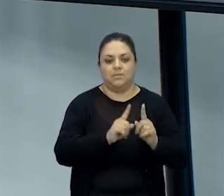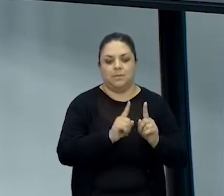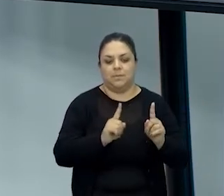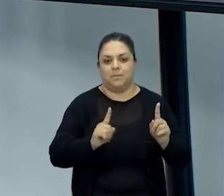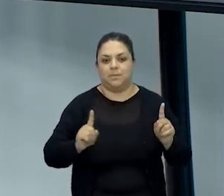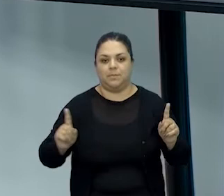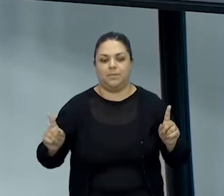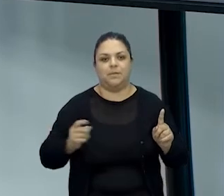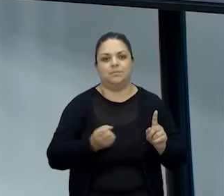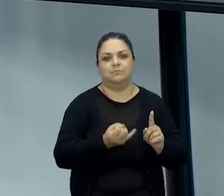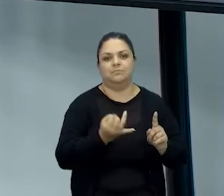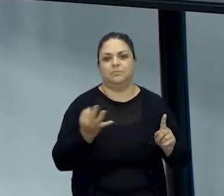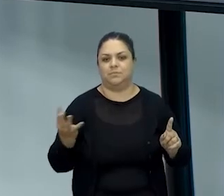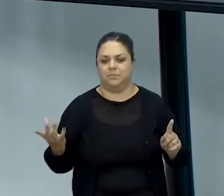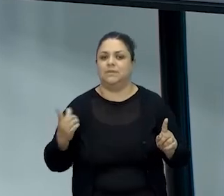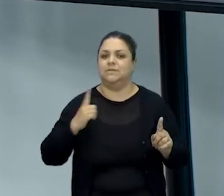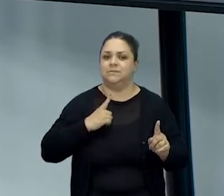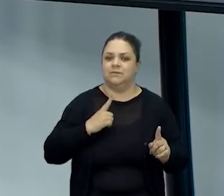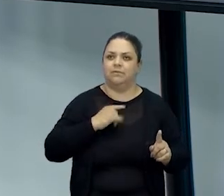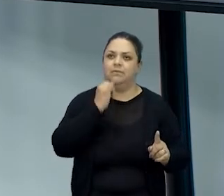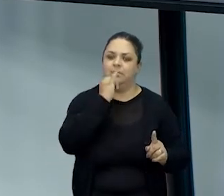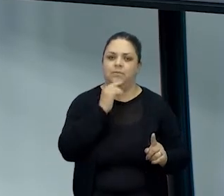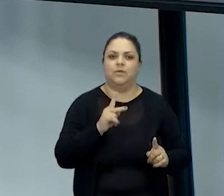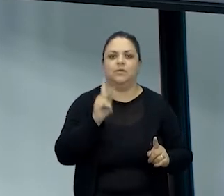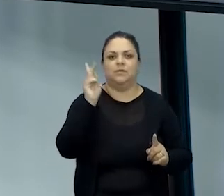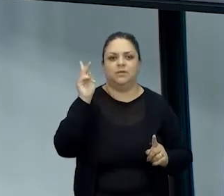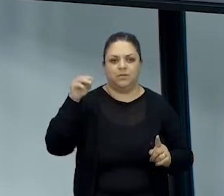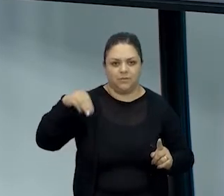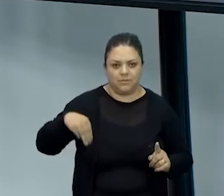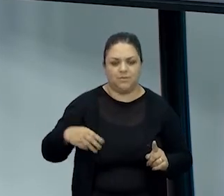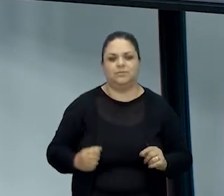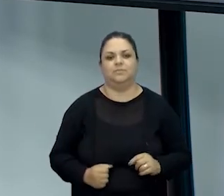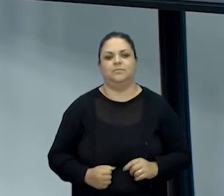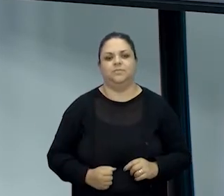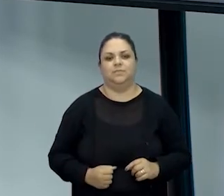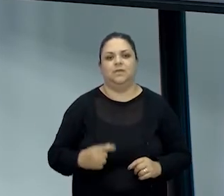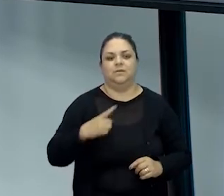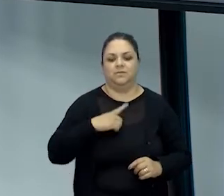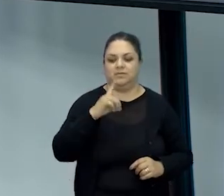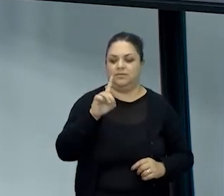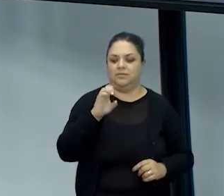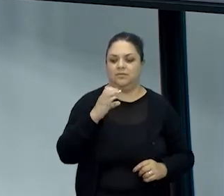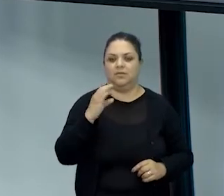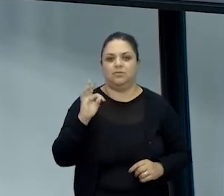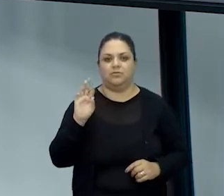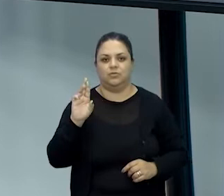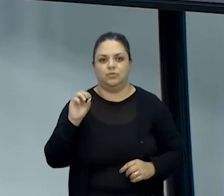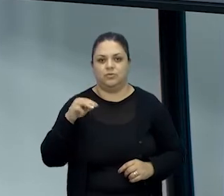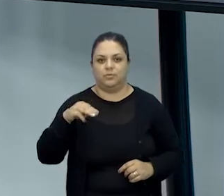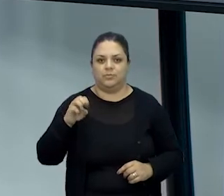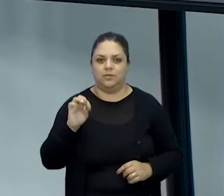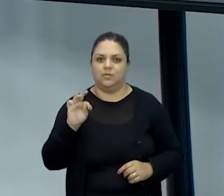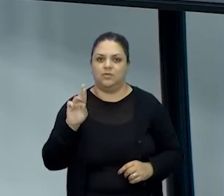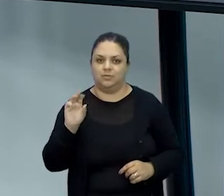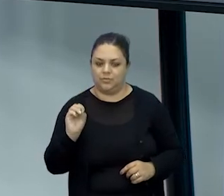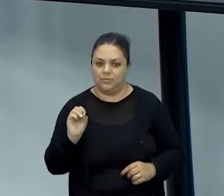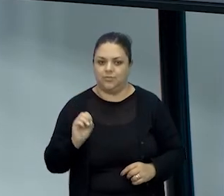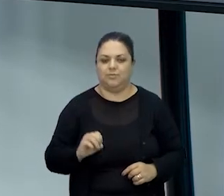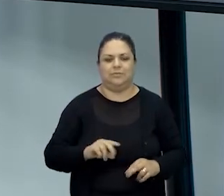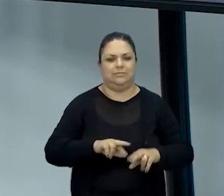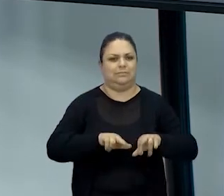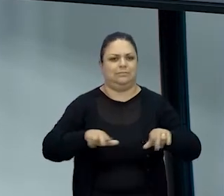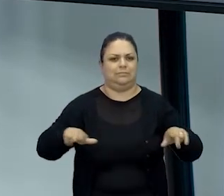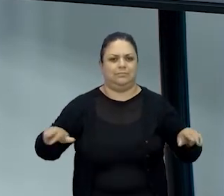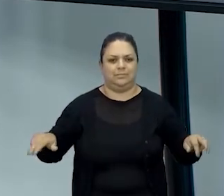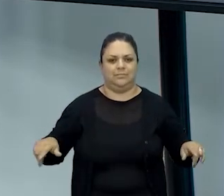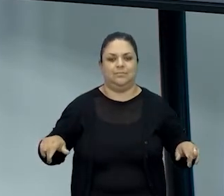né? Tem o quilômetro, tem o hectômetro, tem o decâmetro, que são todos múltiplos